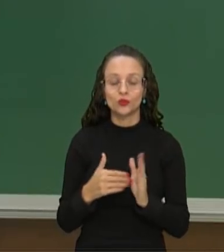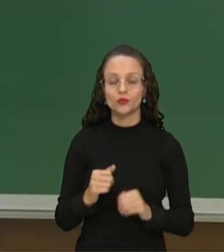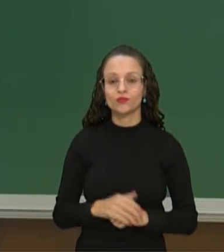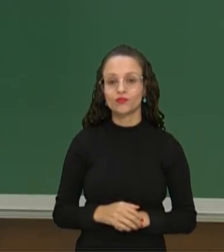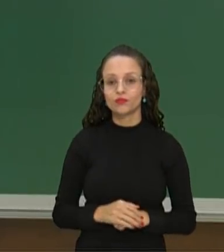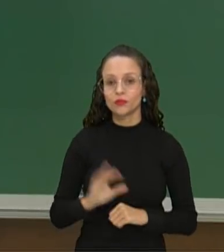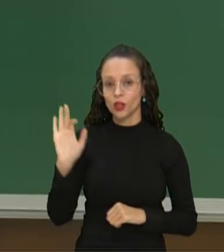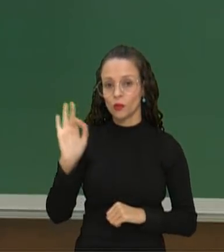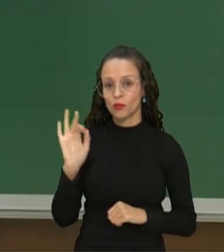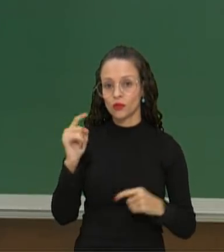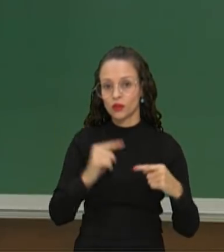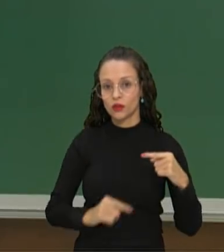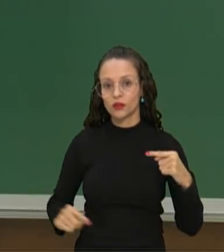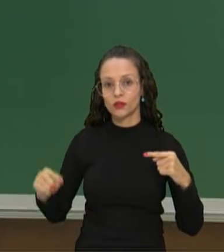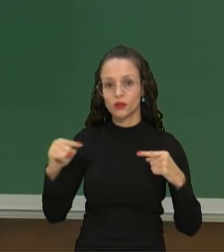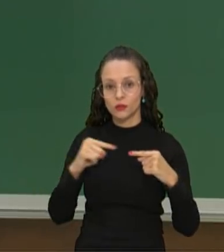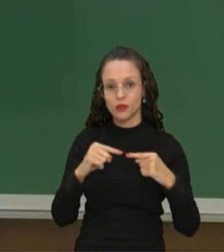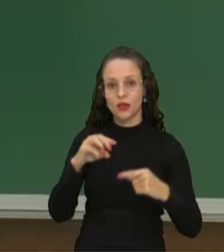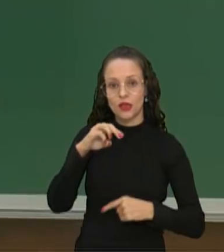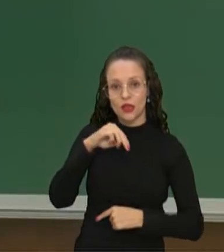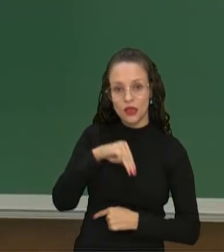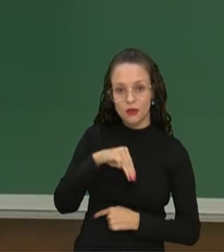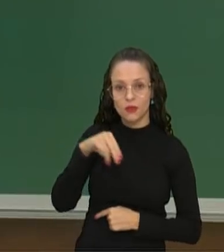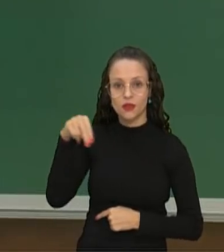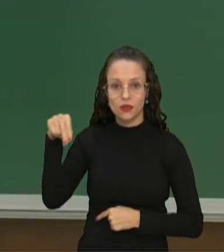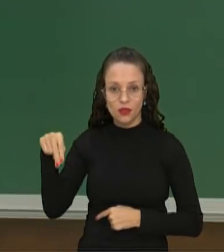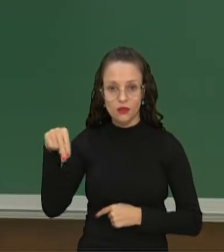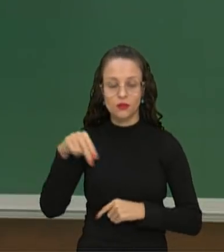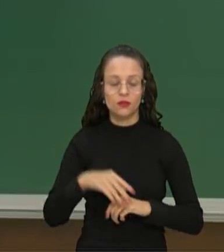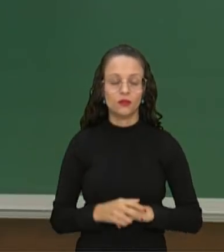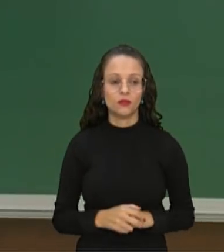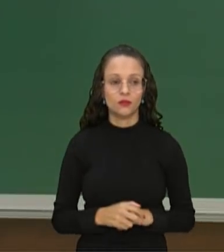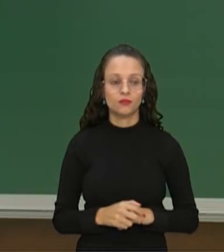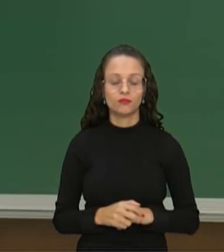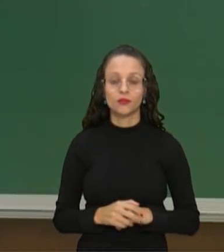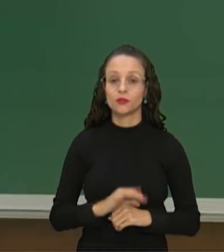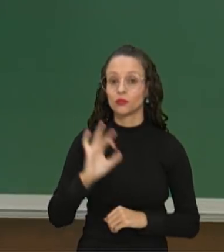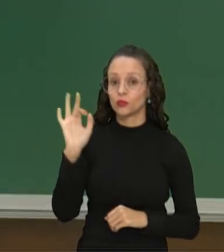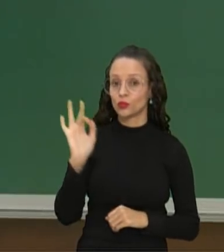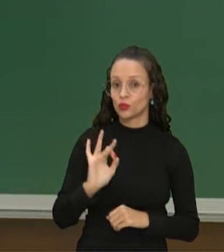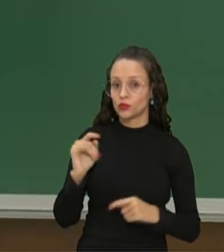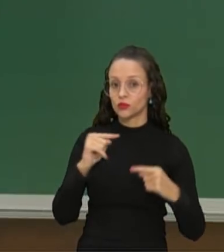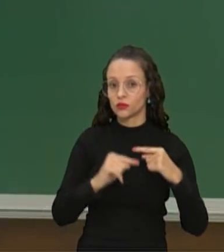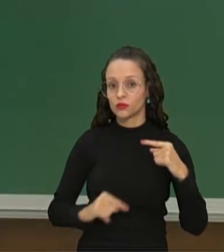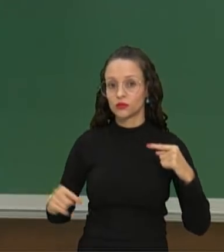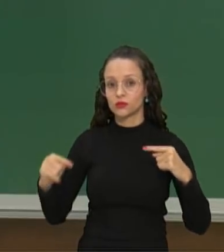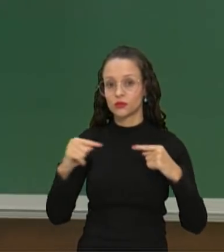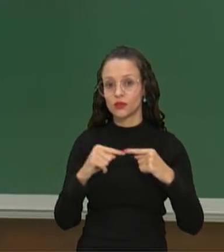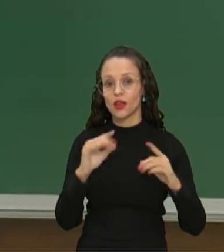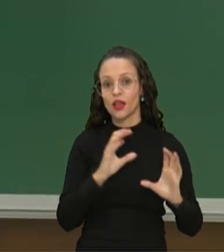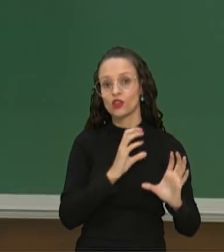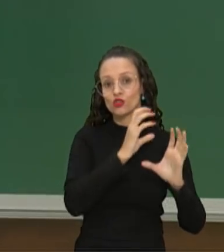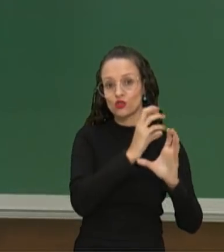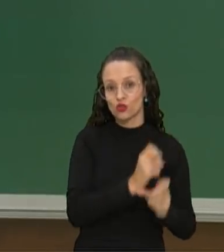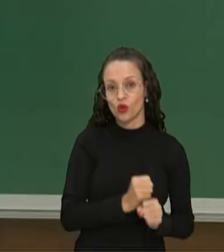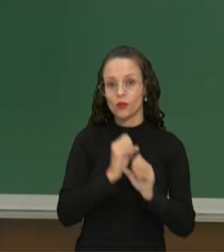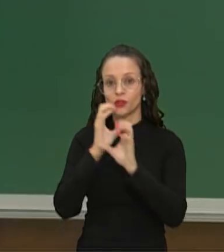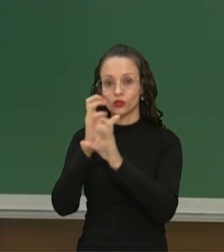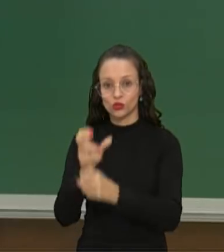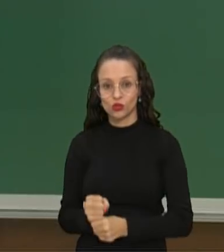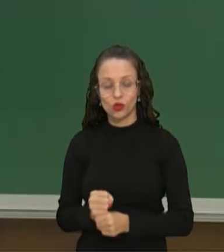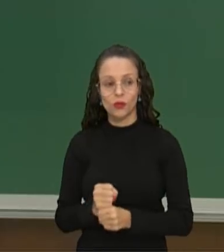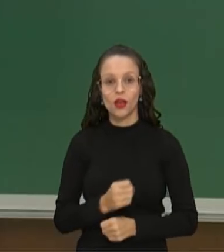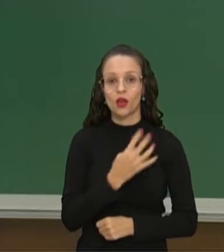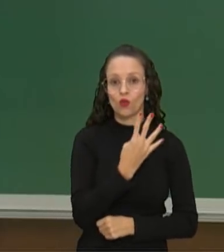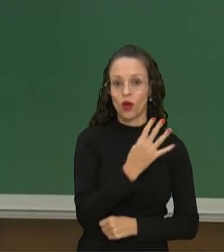taxa de recombinação entre o M e o N? Gente, a taxa de recombinação sempre vai ser a soma dos recombinantes. Então, se eu